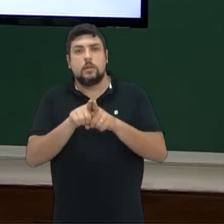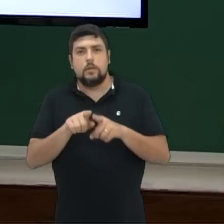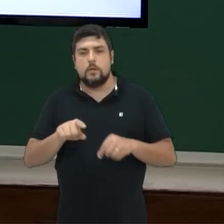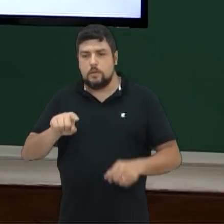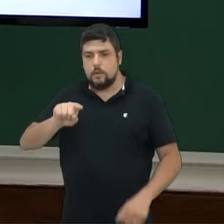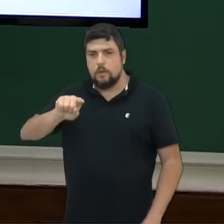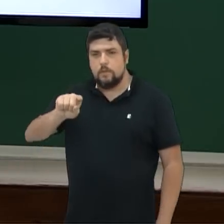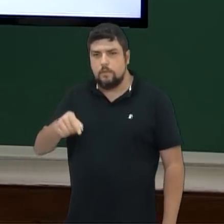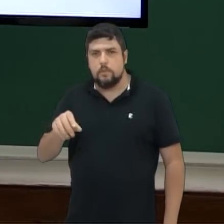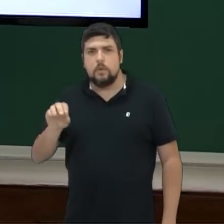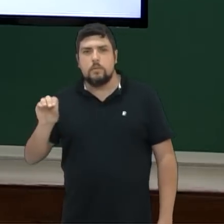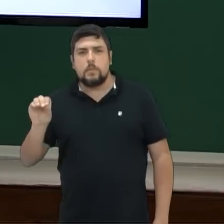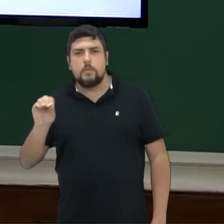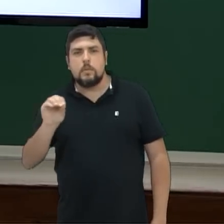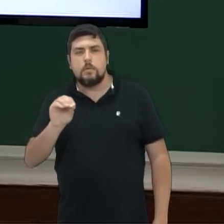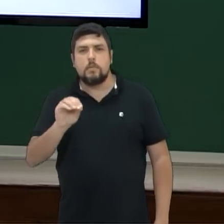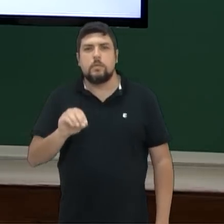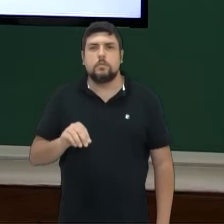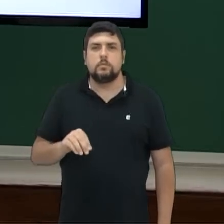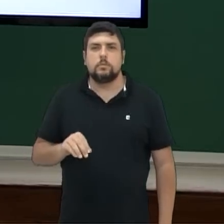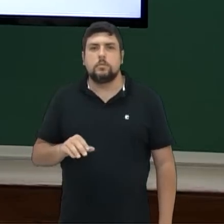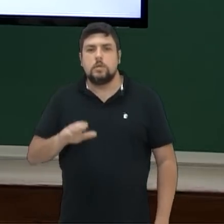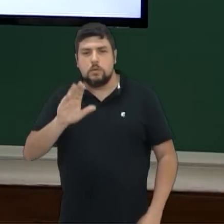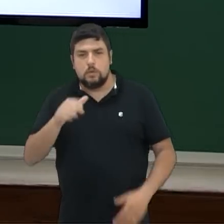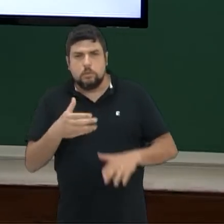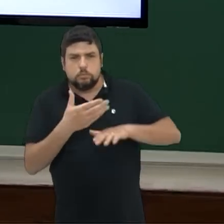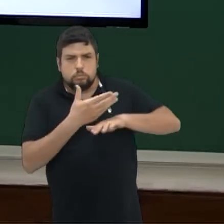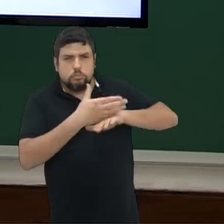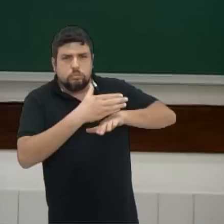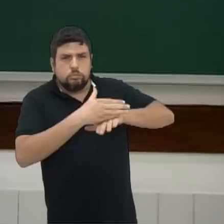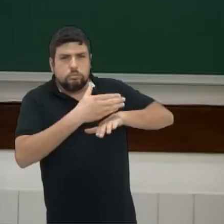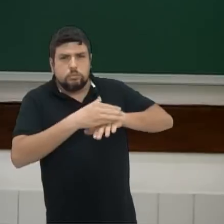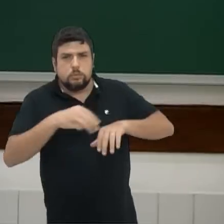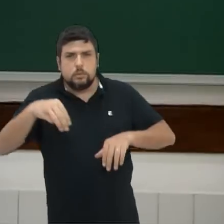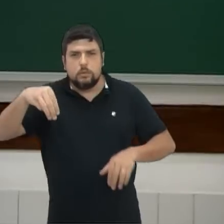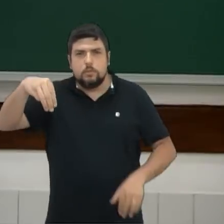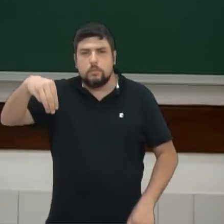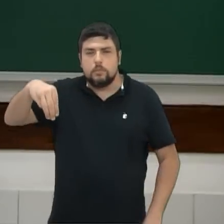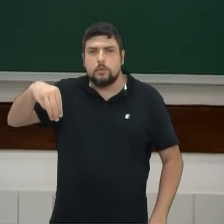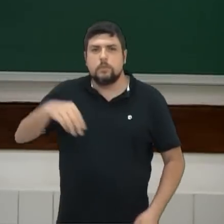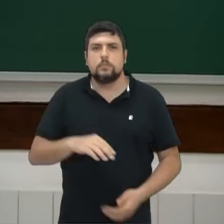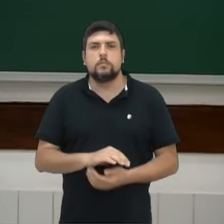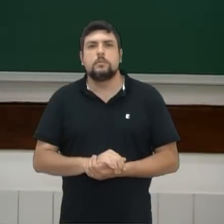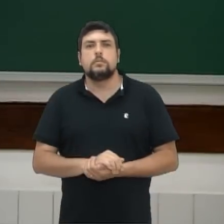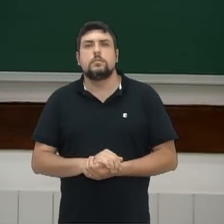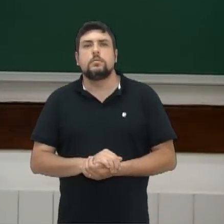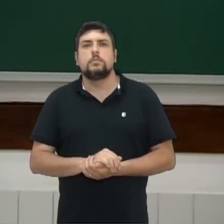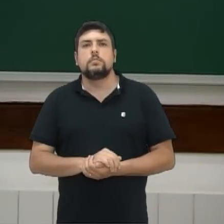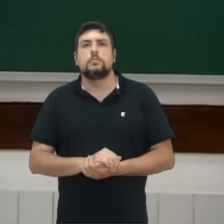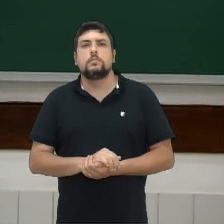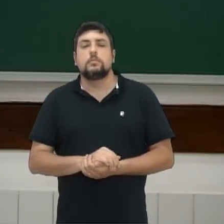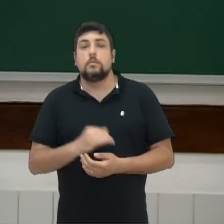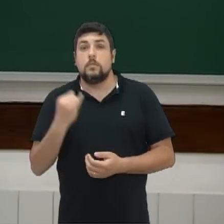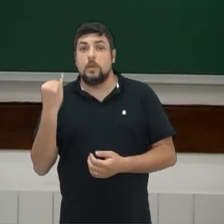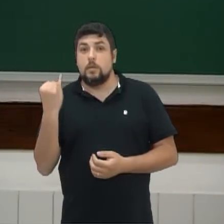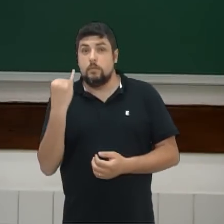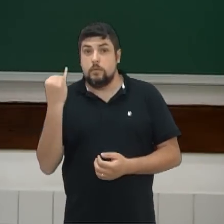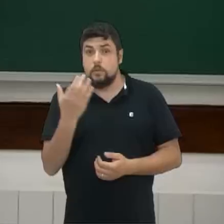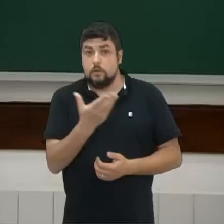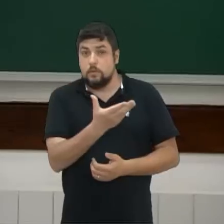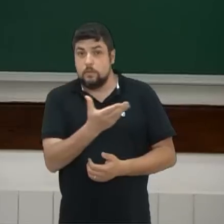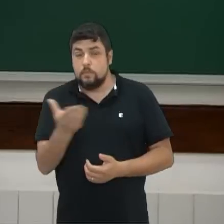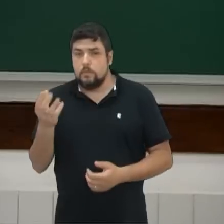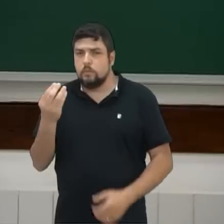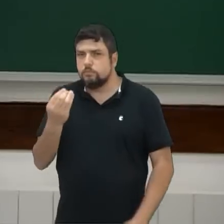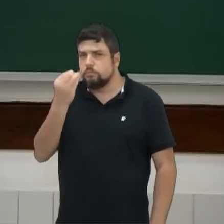tem divisões por 10. A gente já trabalhou isso no tempo de métodos. É importante que vocês sempre lembrem,